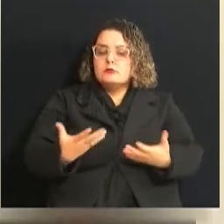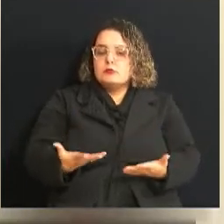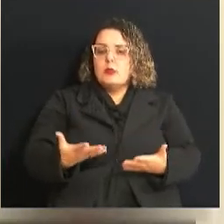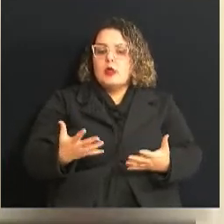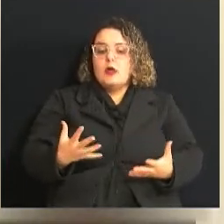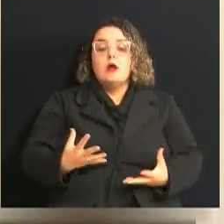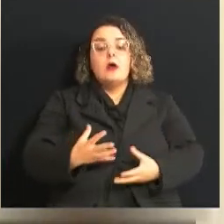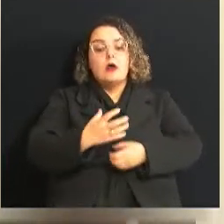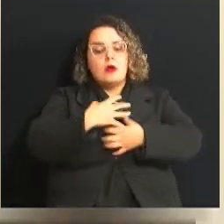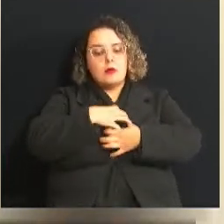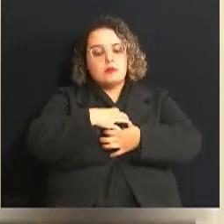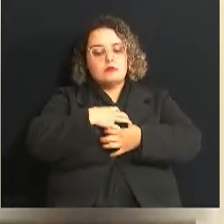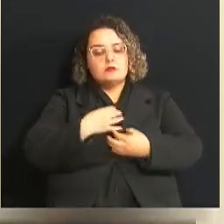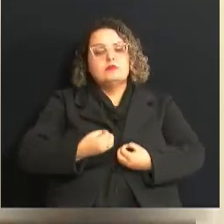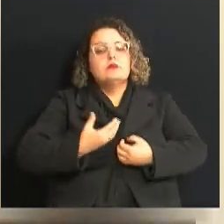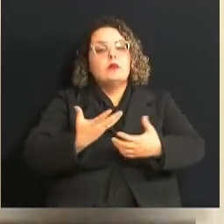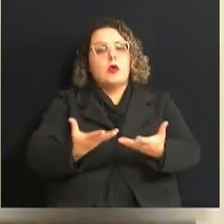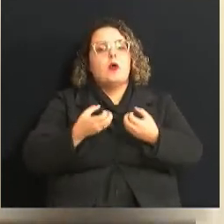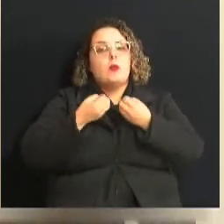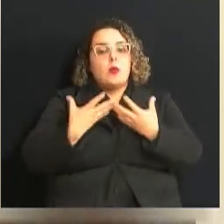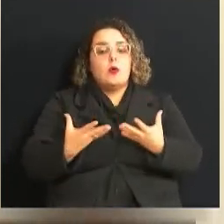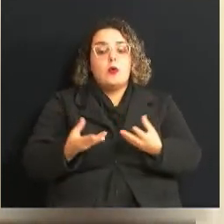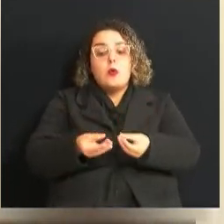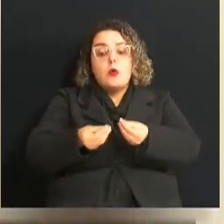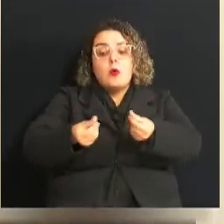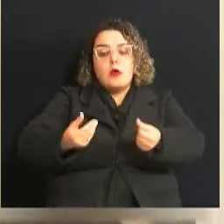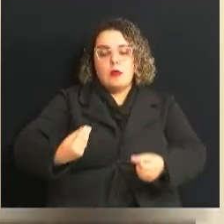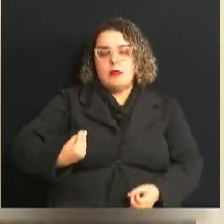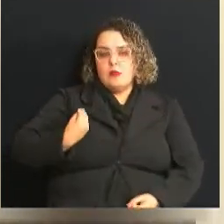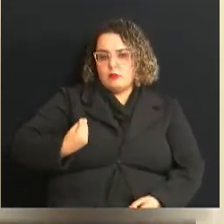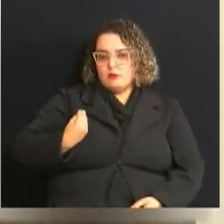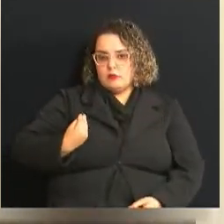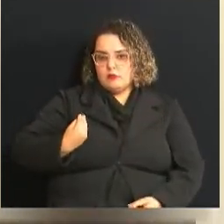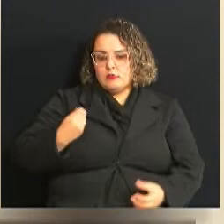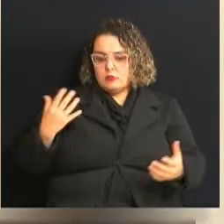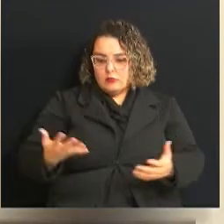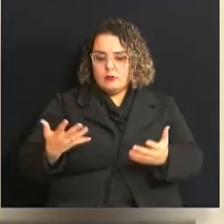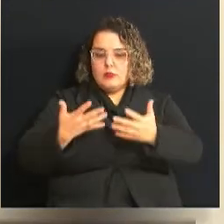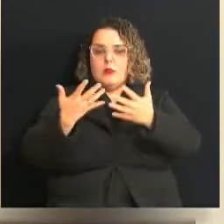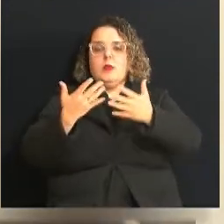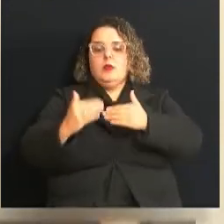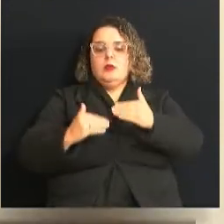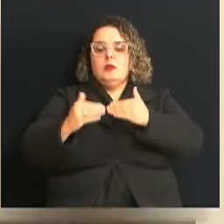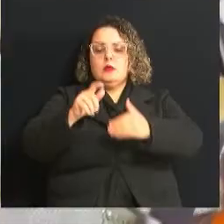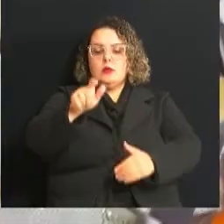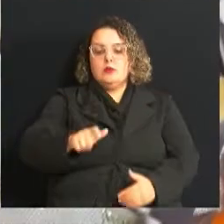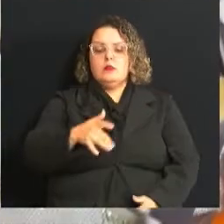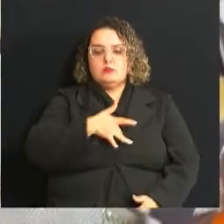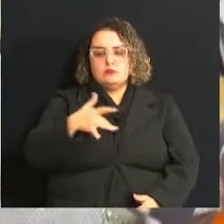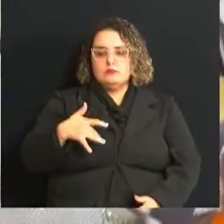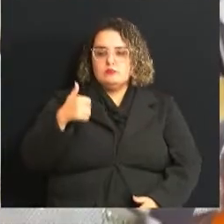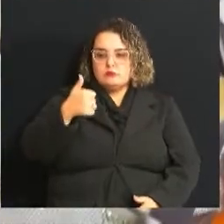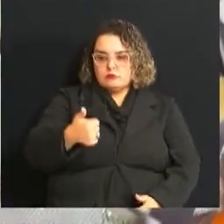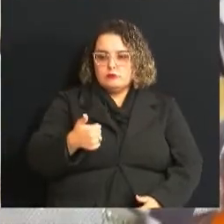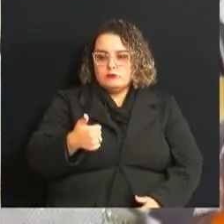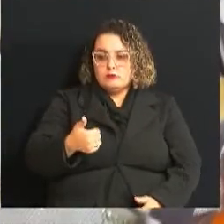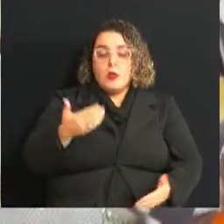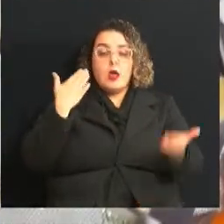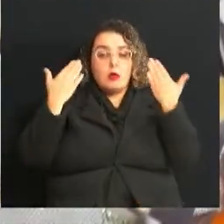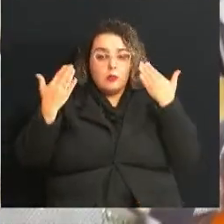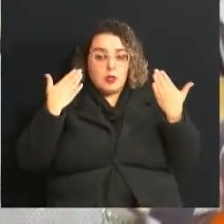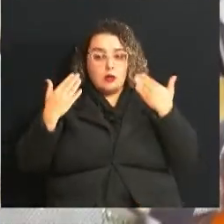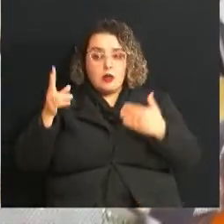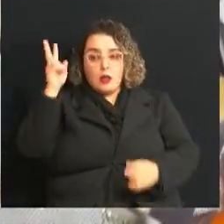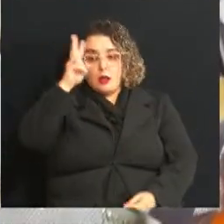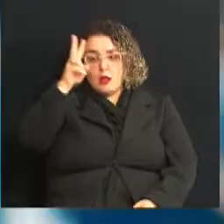é promover qualidade de vida, contribuindo na construção do indivíduo saudável. A psicóloga lembrou